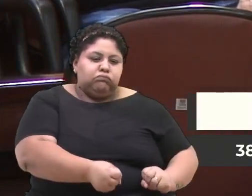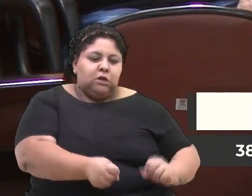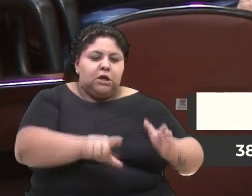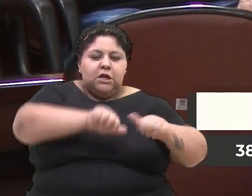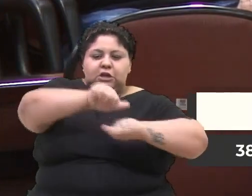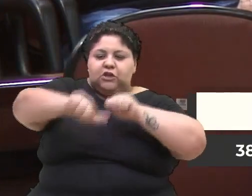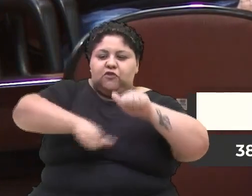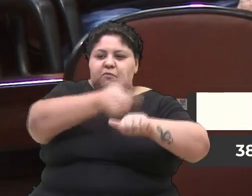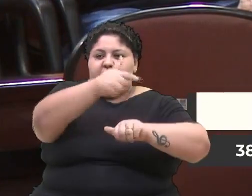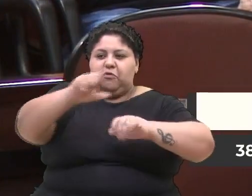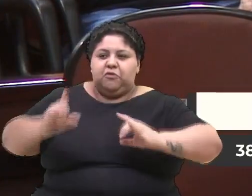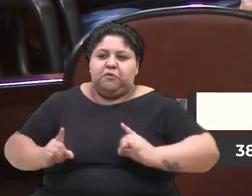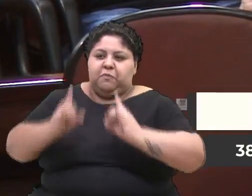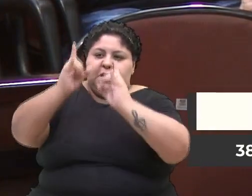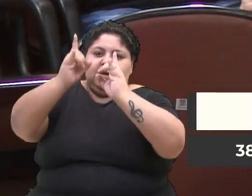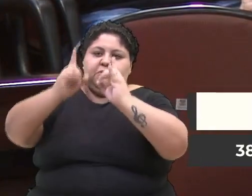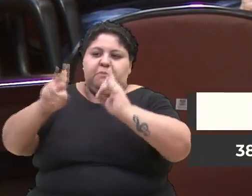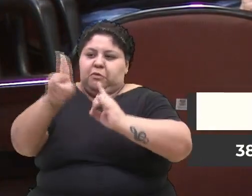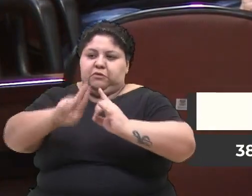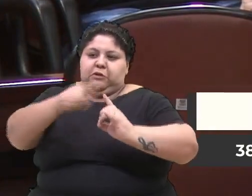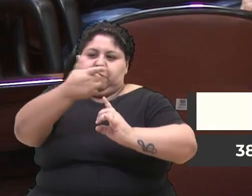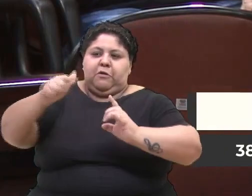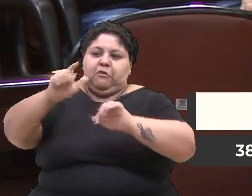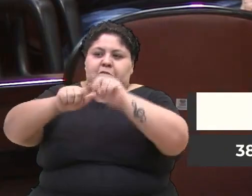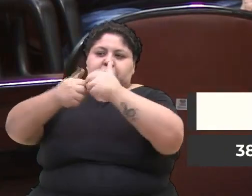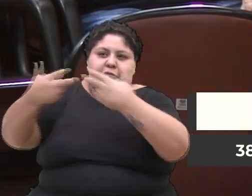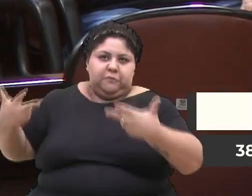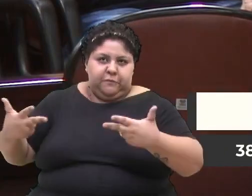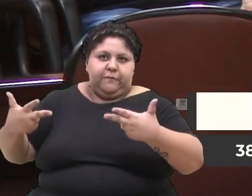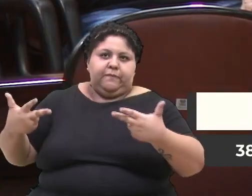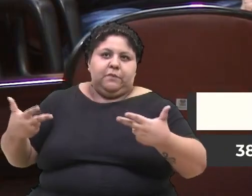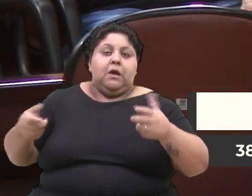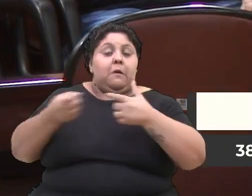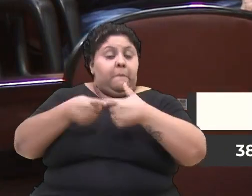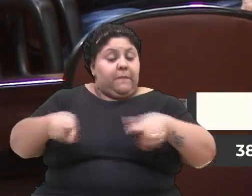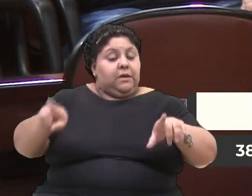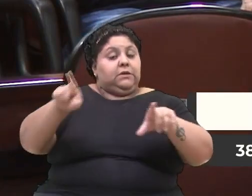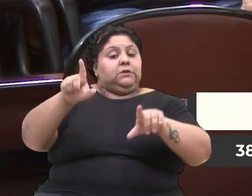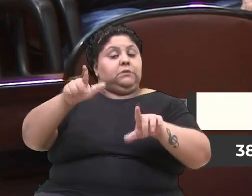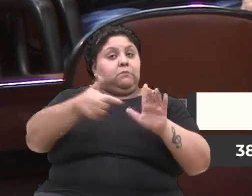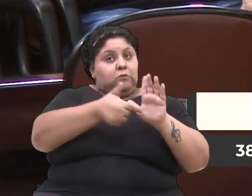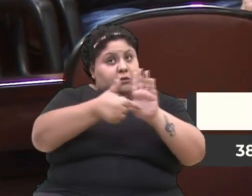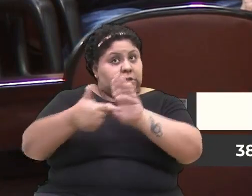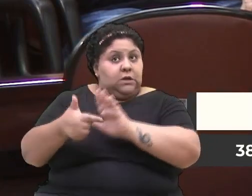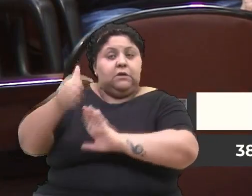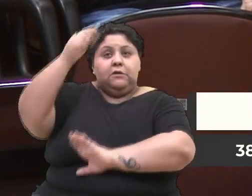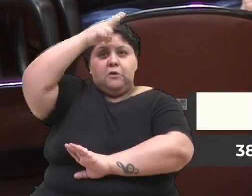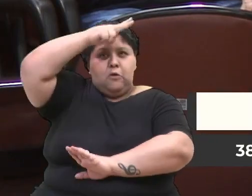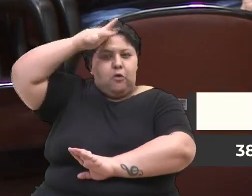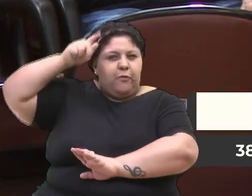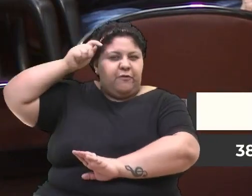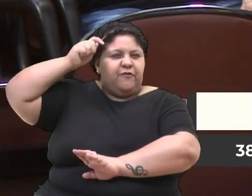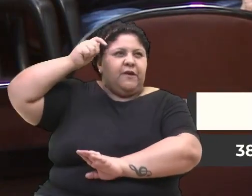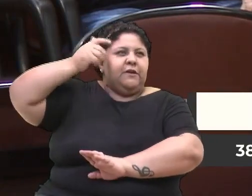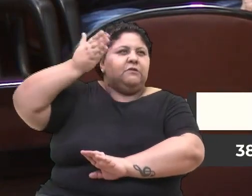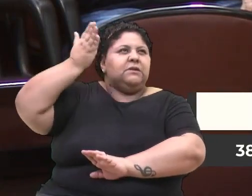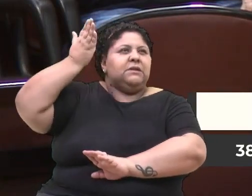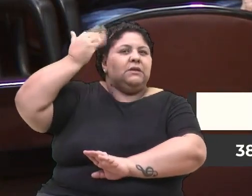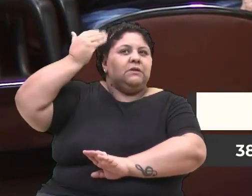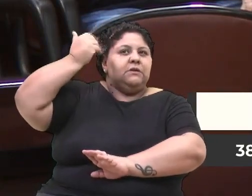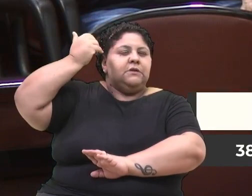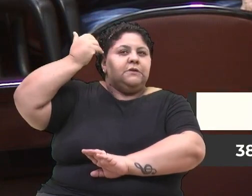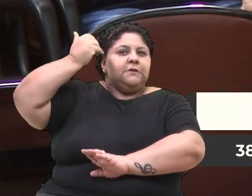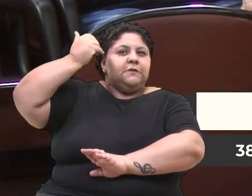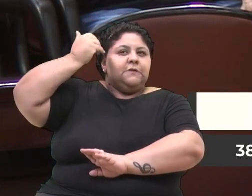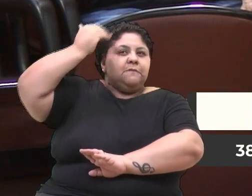outras finalidades. Mas também nós temos que destacar o prefeito Alceu Barbosa Velho, na época, que foi o prefeito